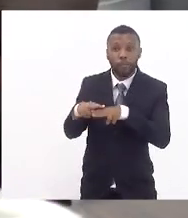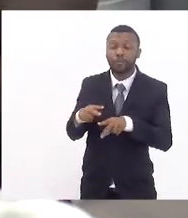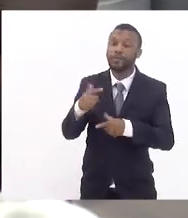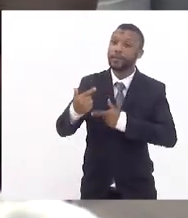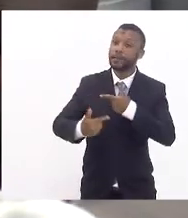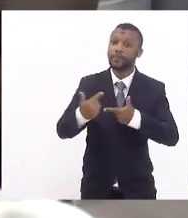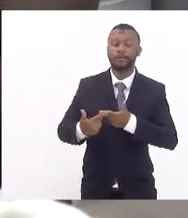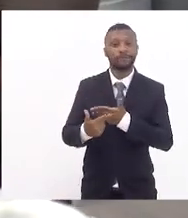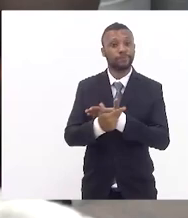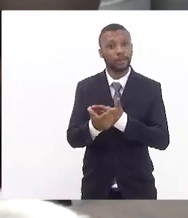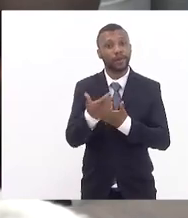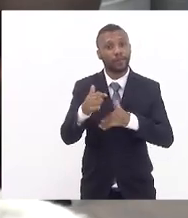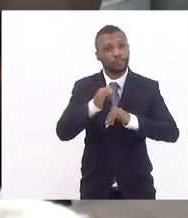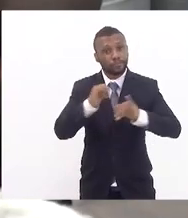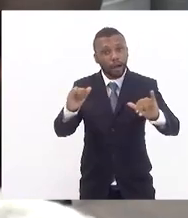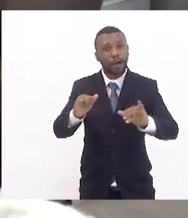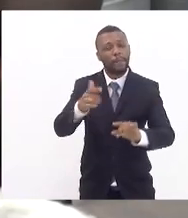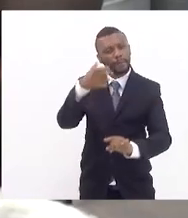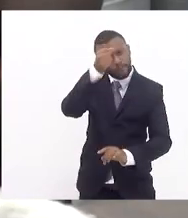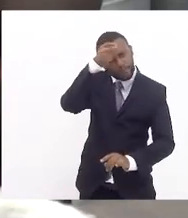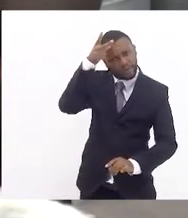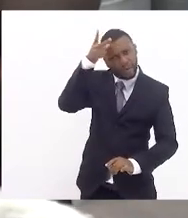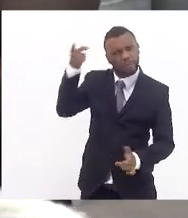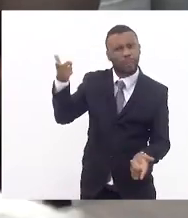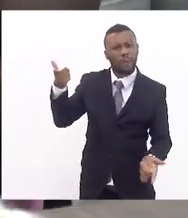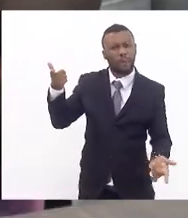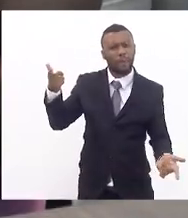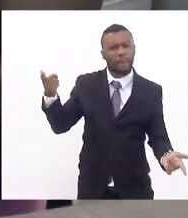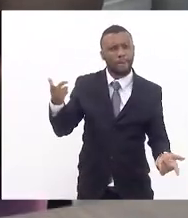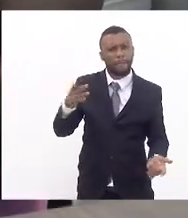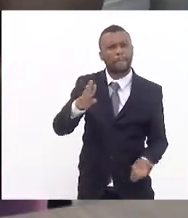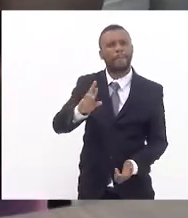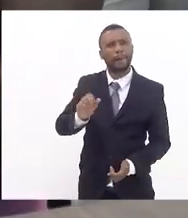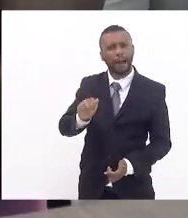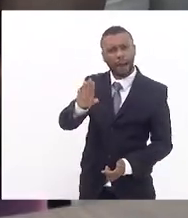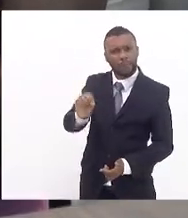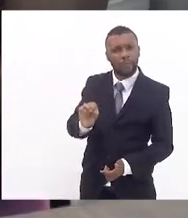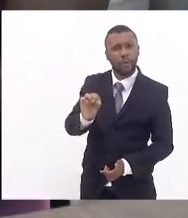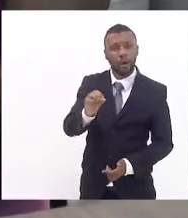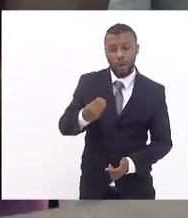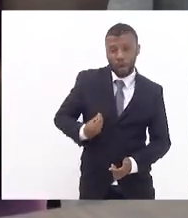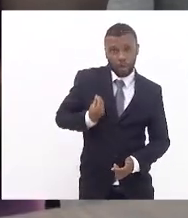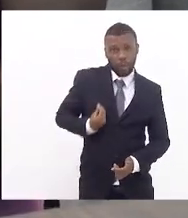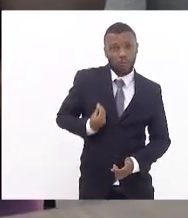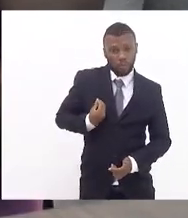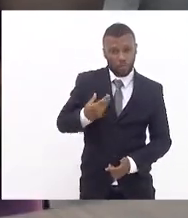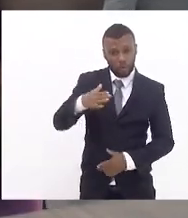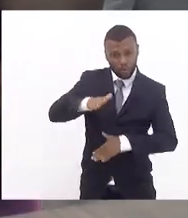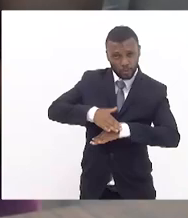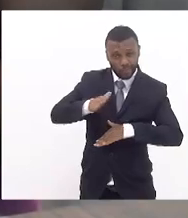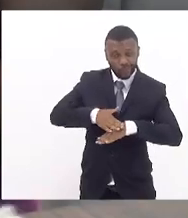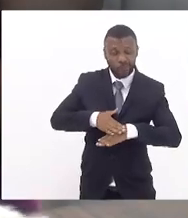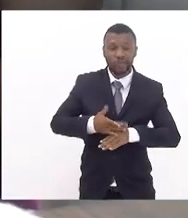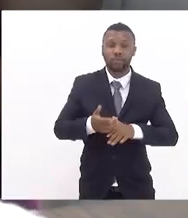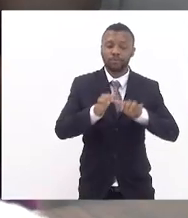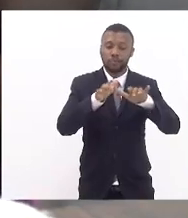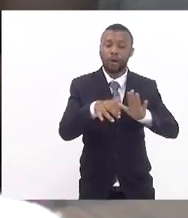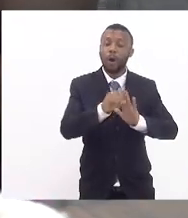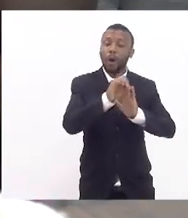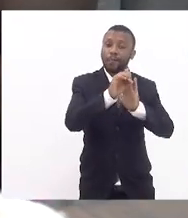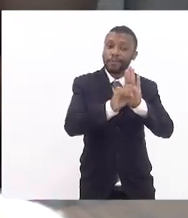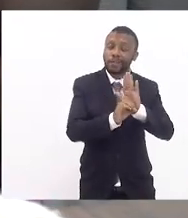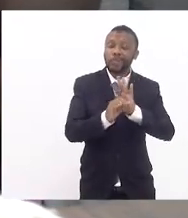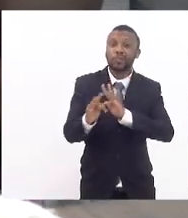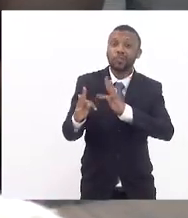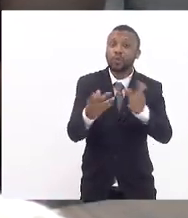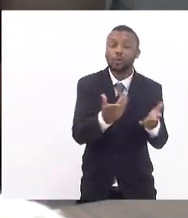mandar um recado aqui para esse prefeito brabo, brabo demais, que eu estarei oficiando todos os órgãos do Estado do Rio de